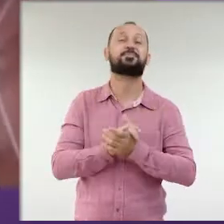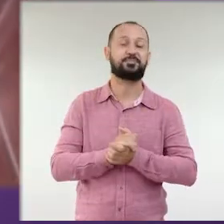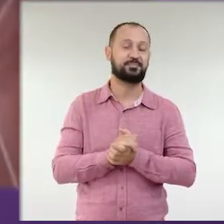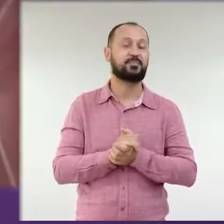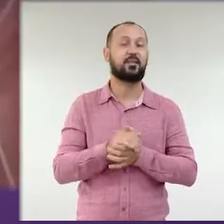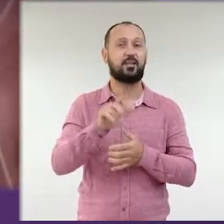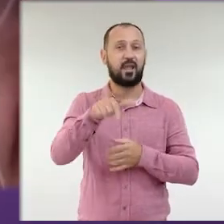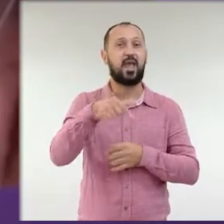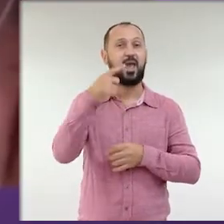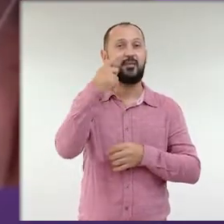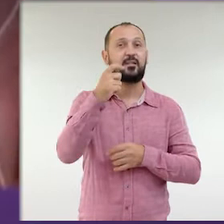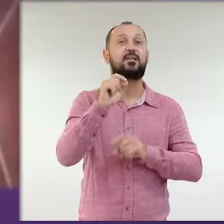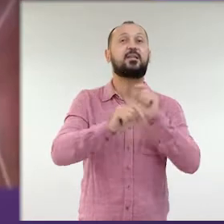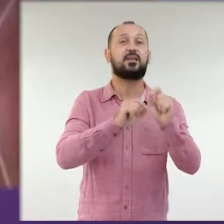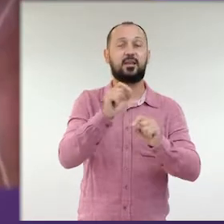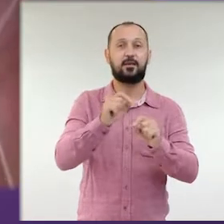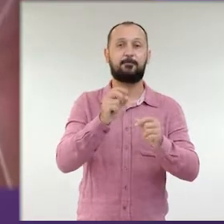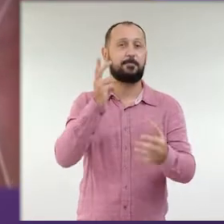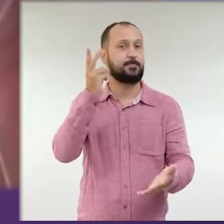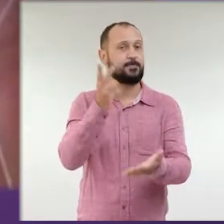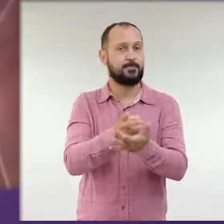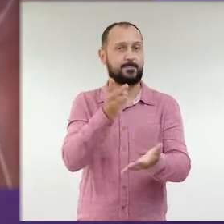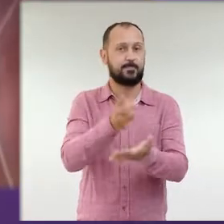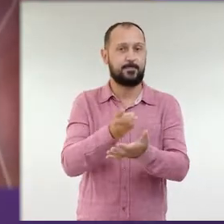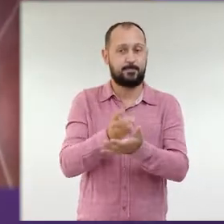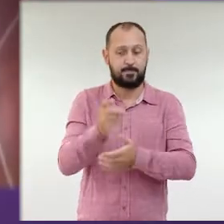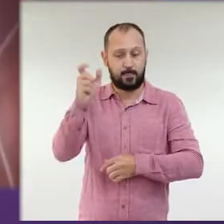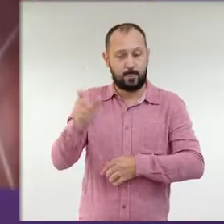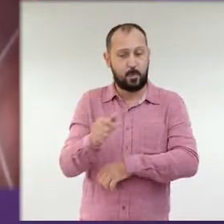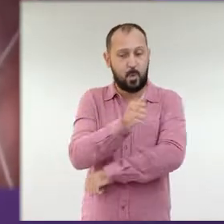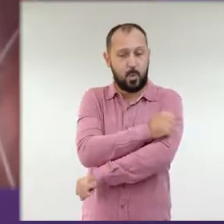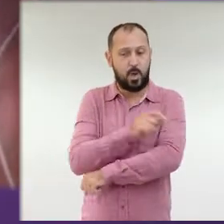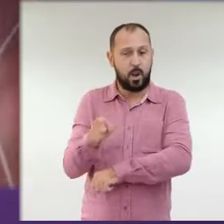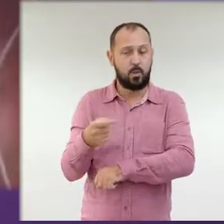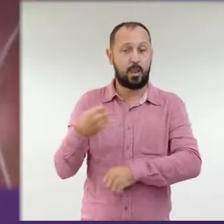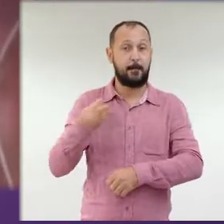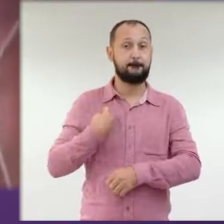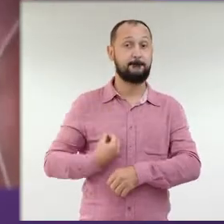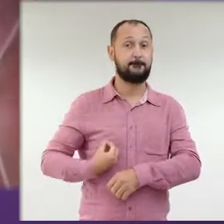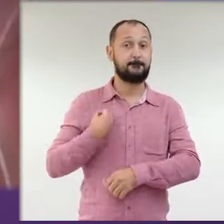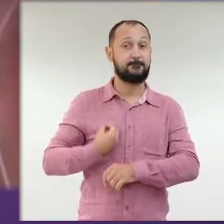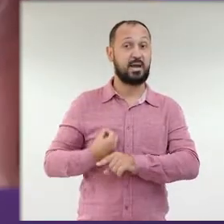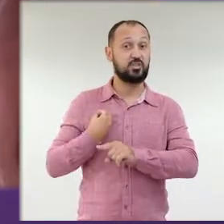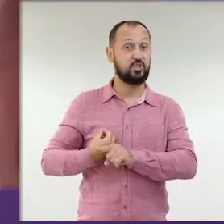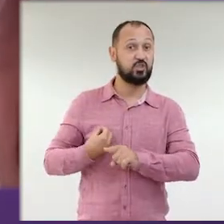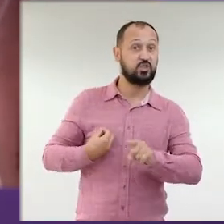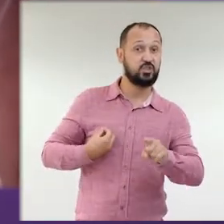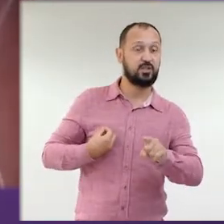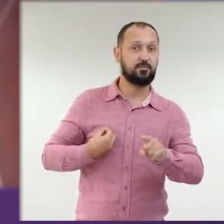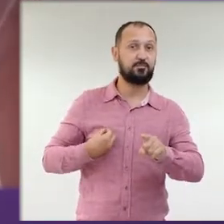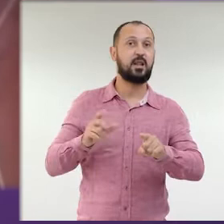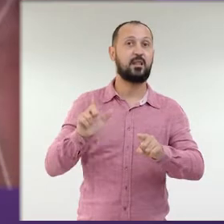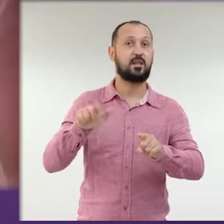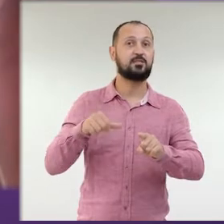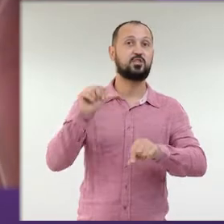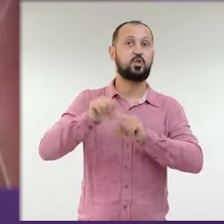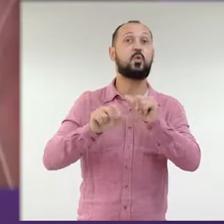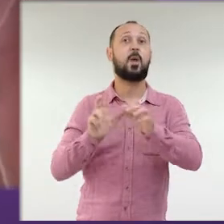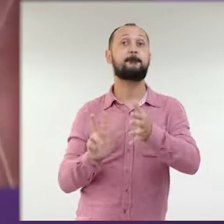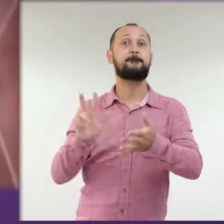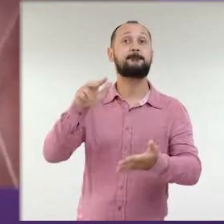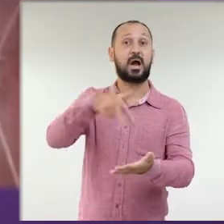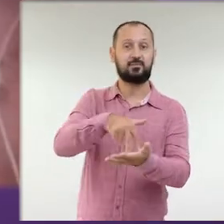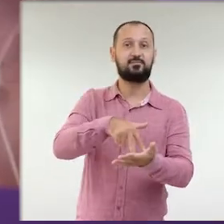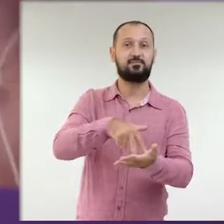interessante que cada vez mais que o estudante ele participa ativamente desse processo, sendo protagonista, a